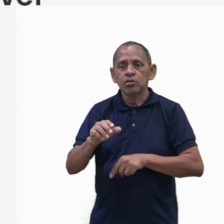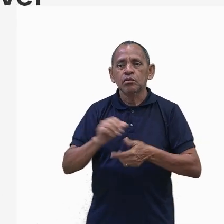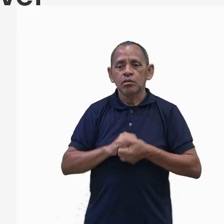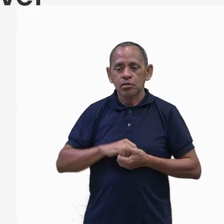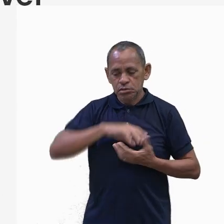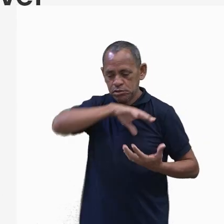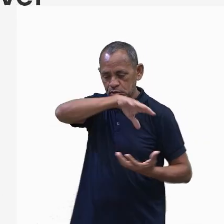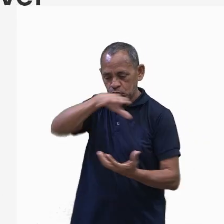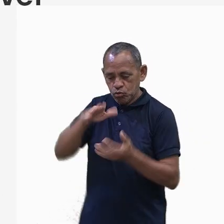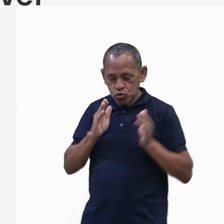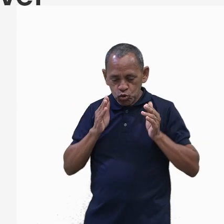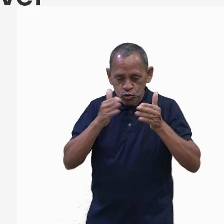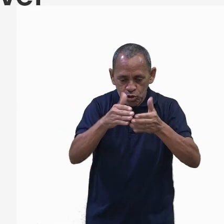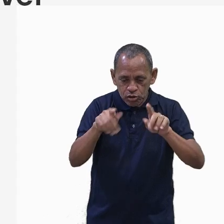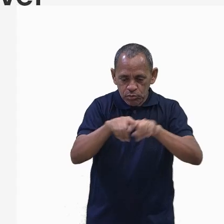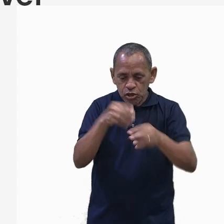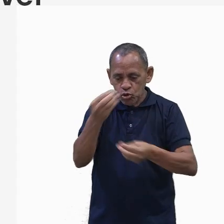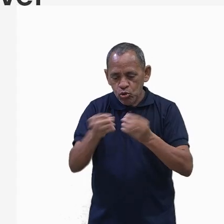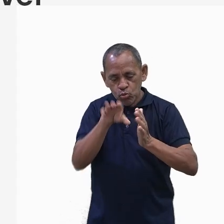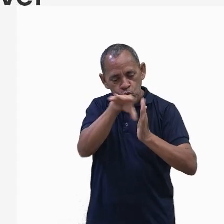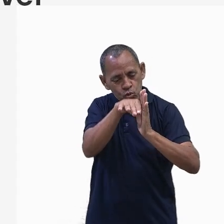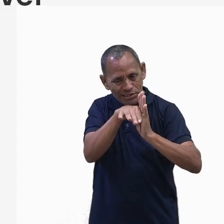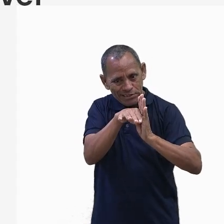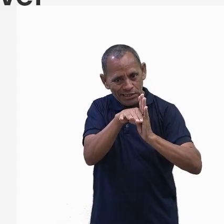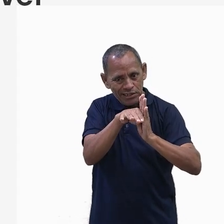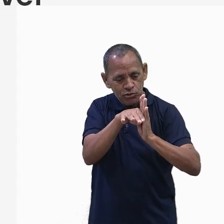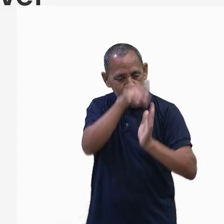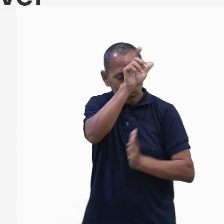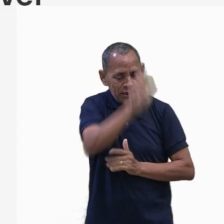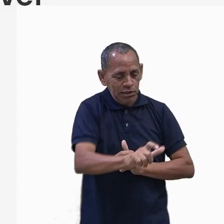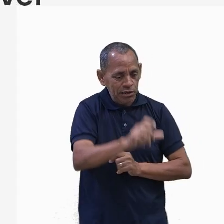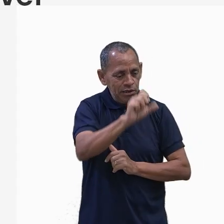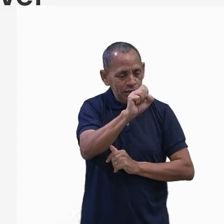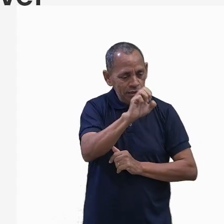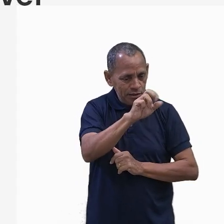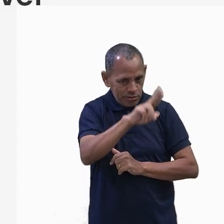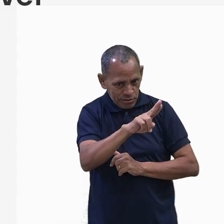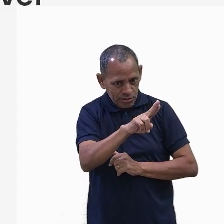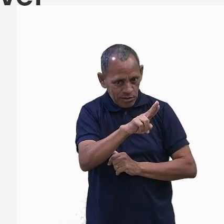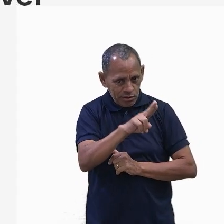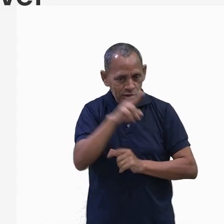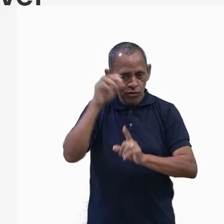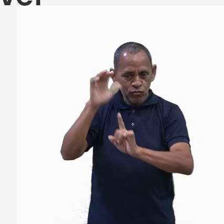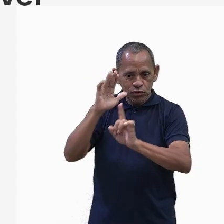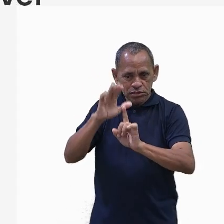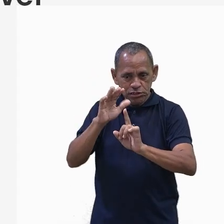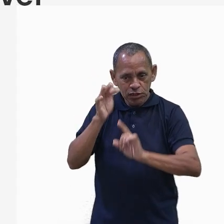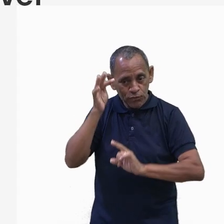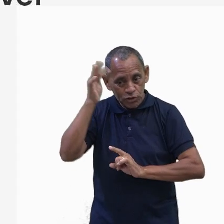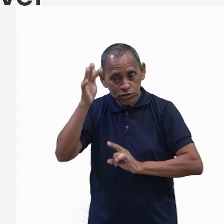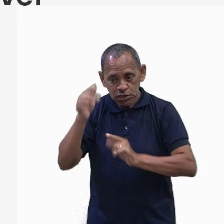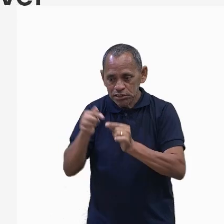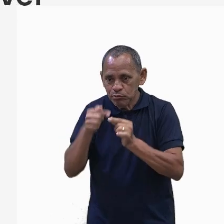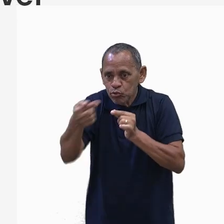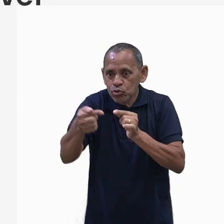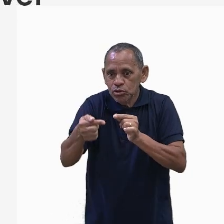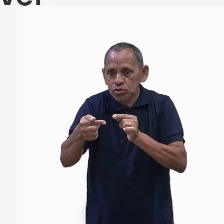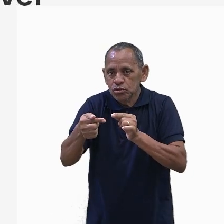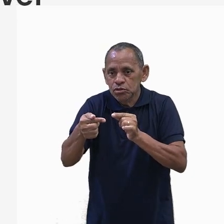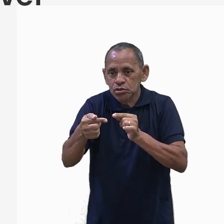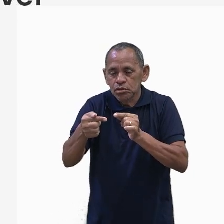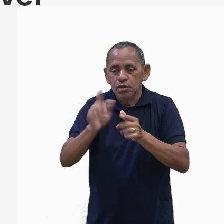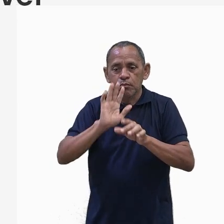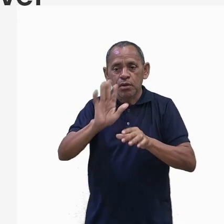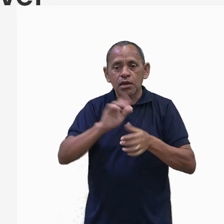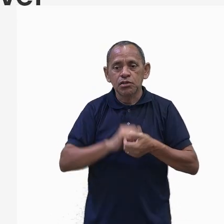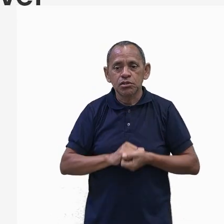pergunta: como o conceito de ser de Parmênides influencia a filosofia posterior? Tá lá, Platão trabalha a ideia